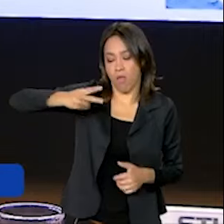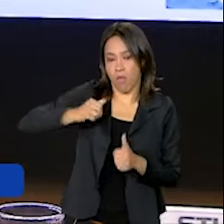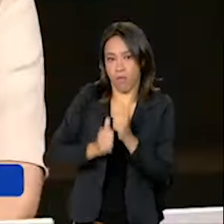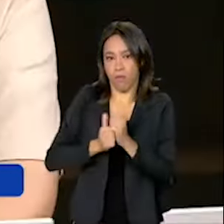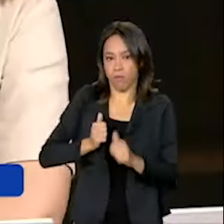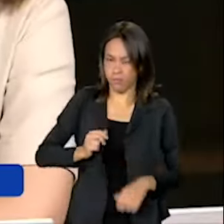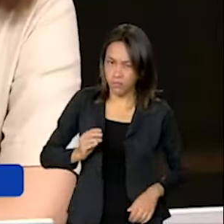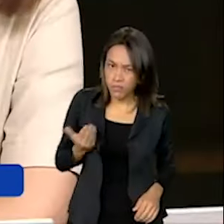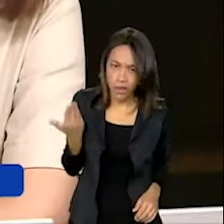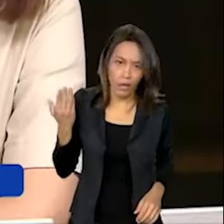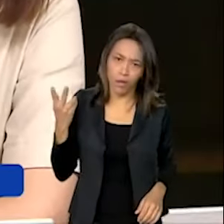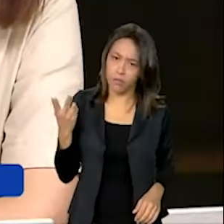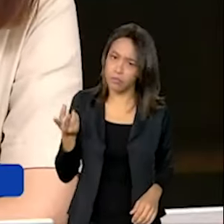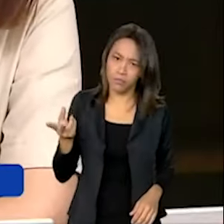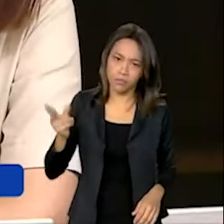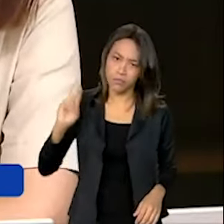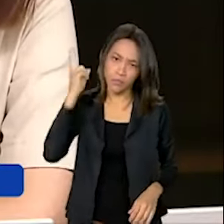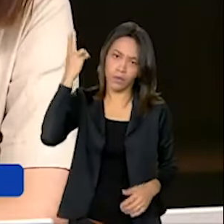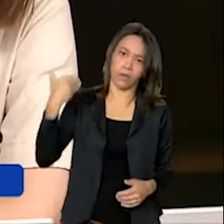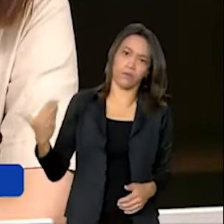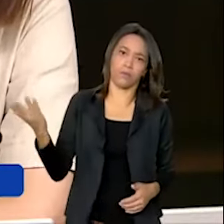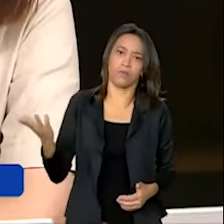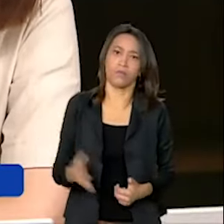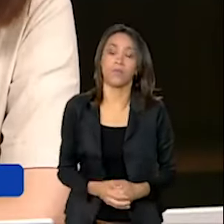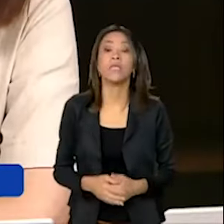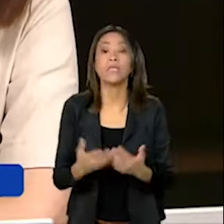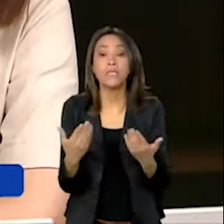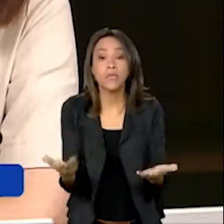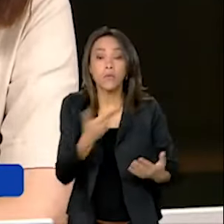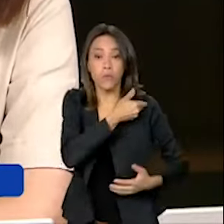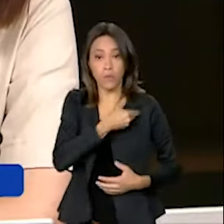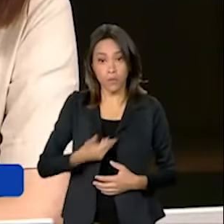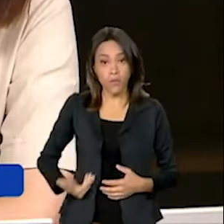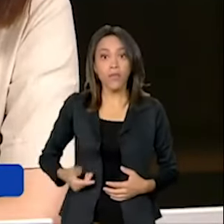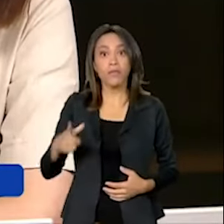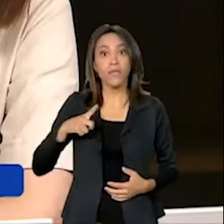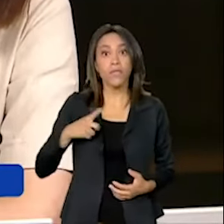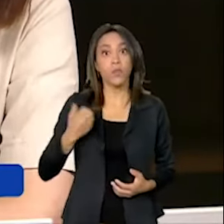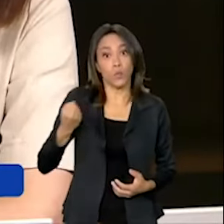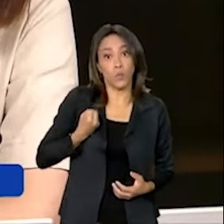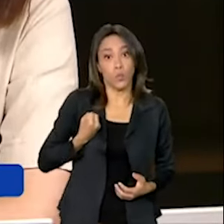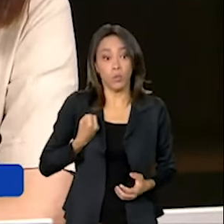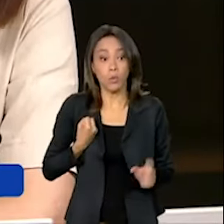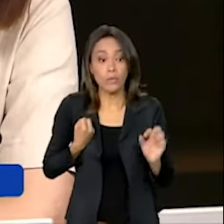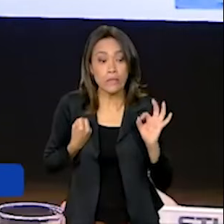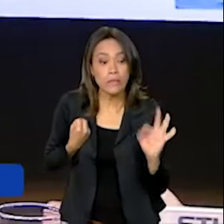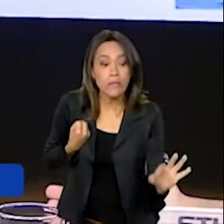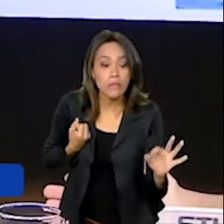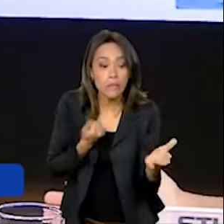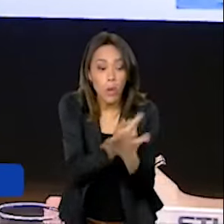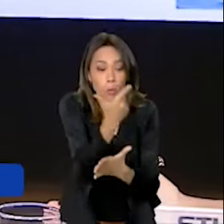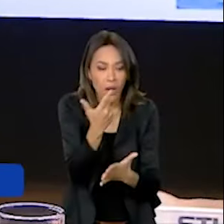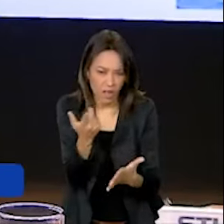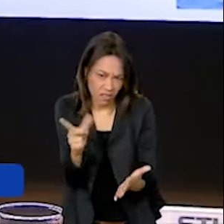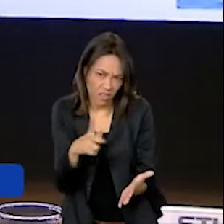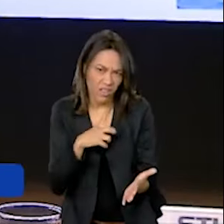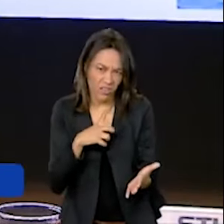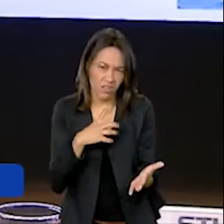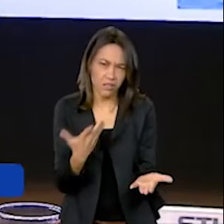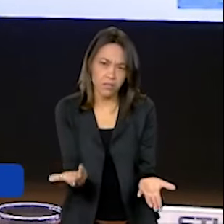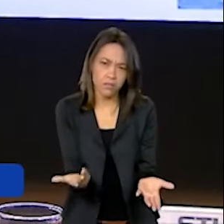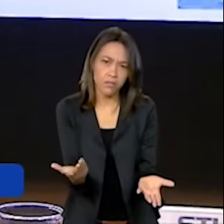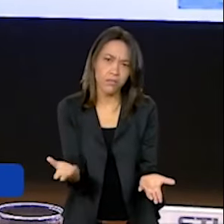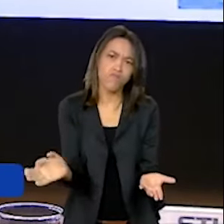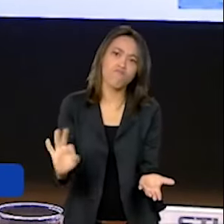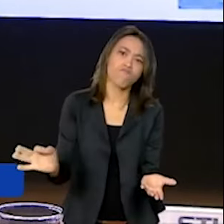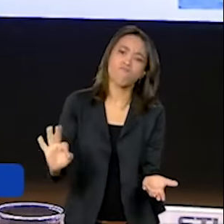chegando. E aí o consumidor vai ter um número X de pacotes para comprar, né? Olha, nesse preço. Existe isso ou não? Não vai